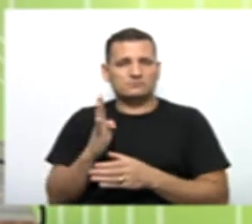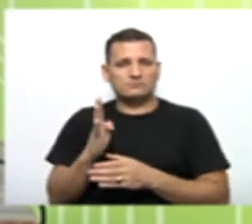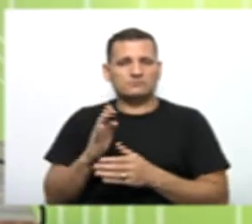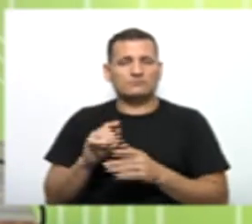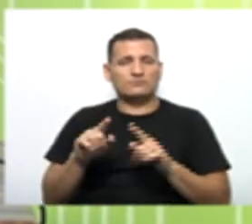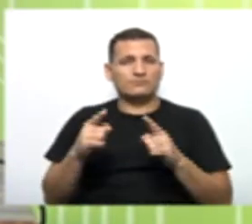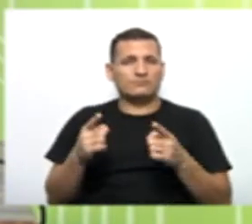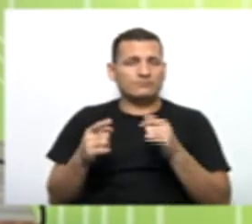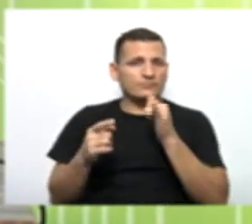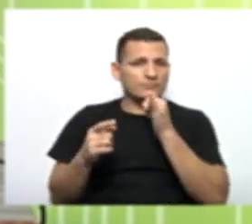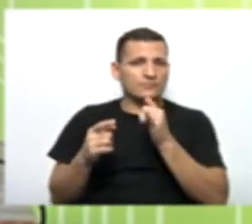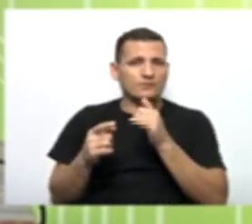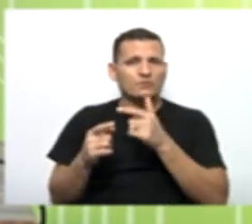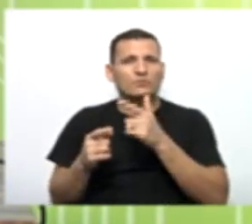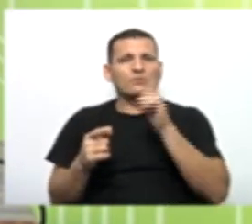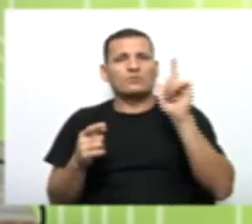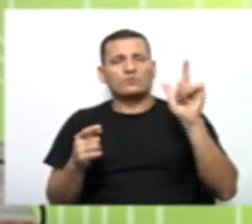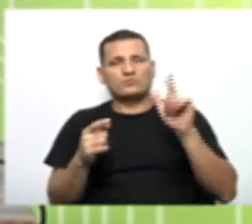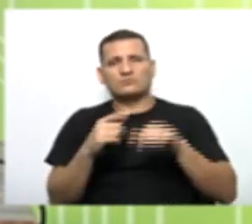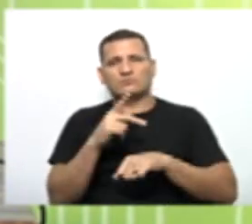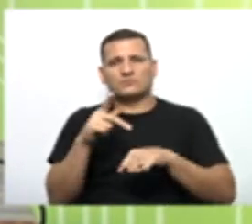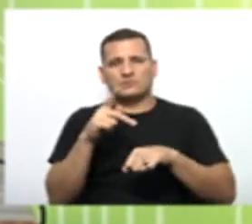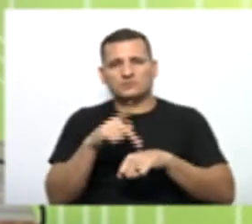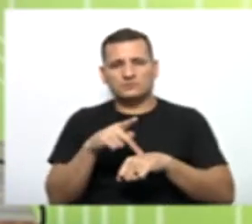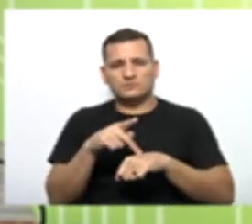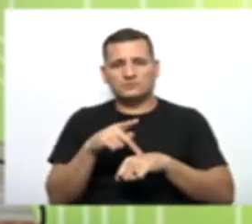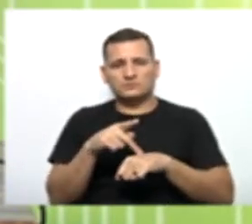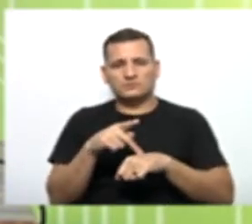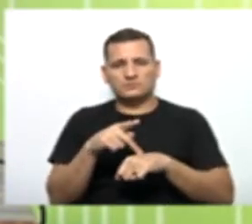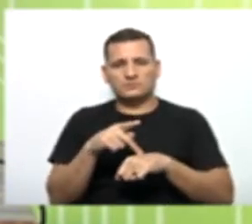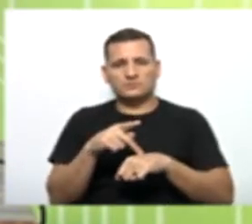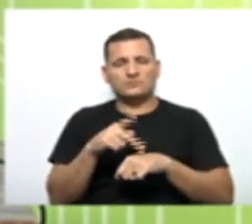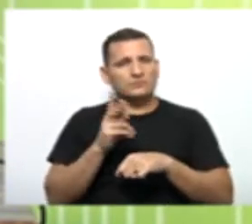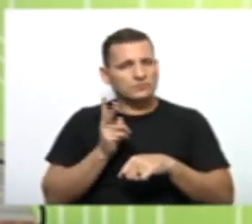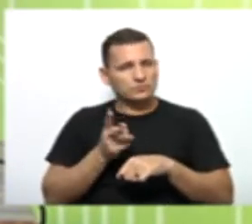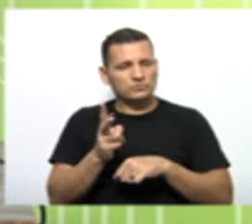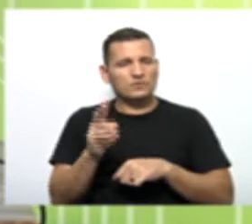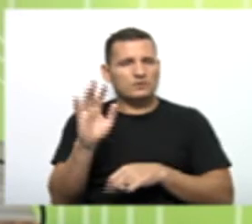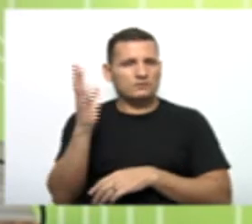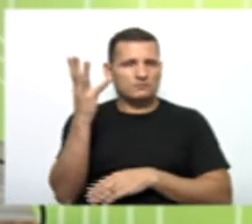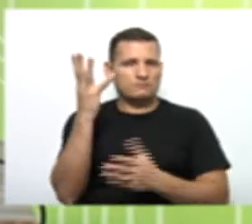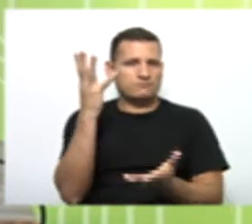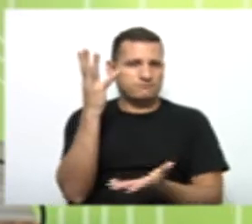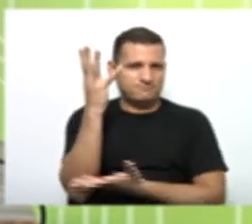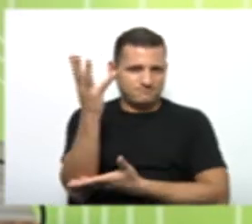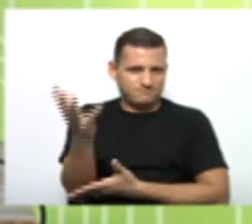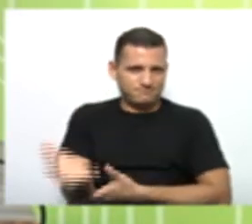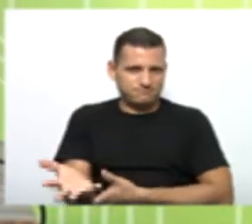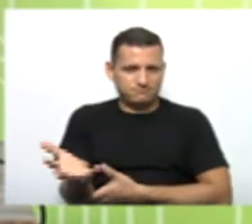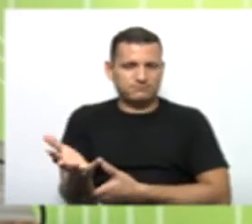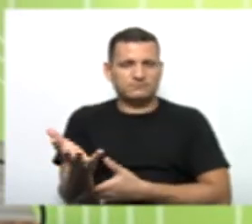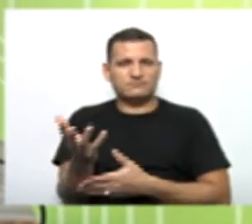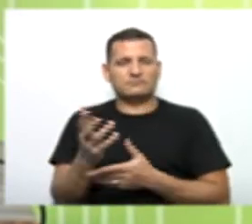se os outros países, mundo afora, continuarem desmatando a mesma quantidade,